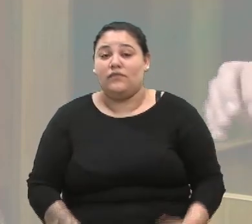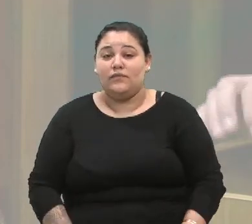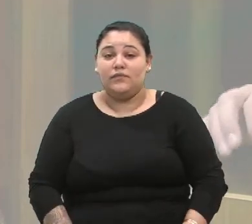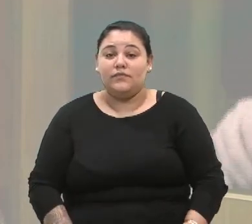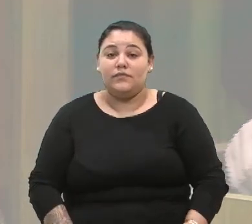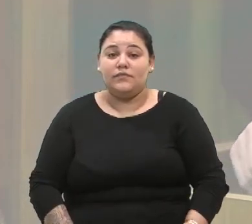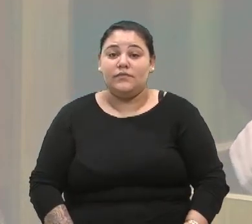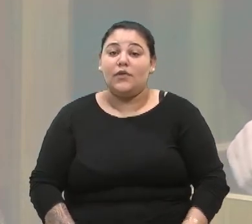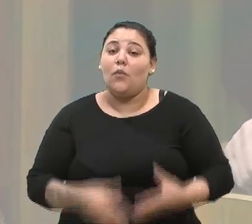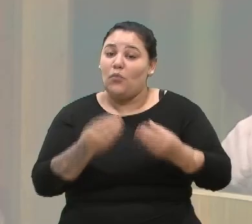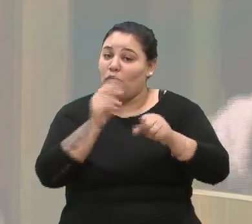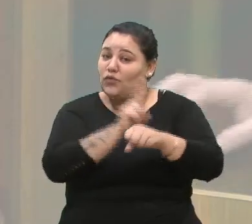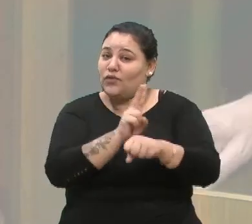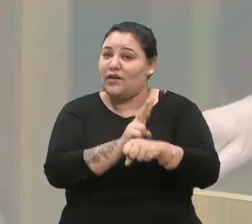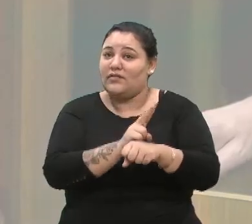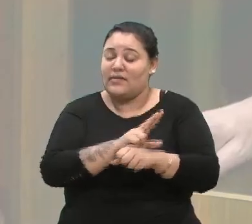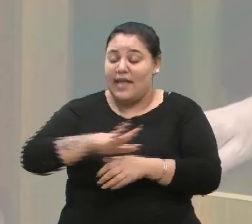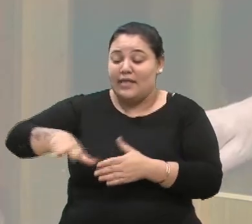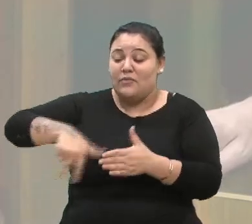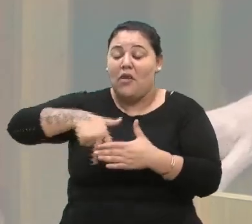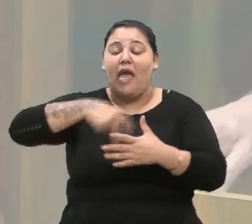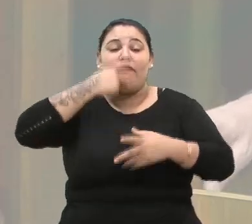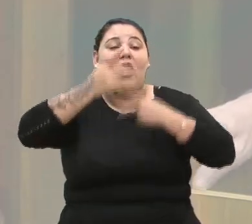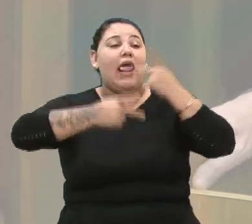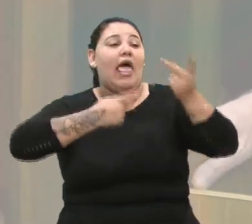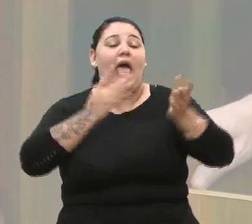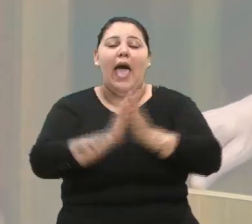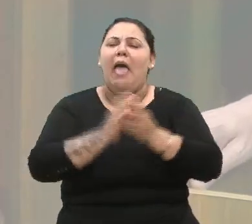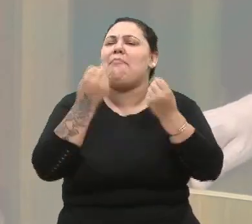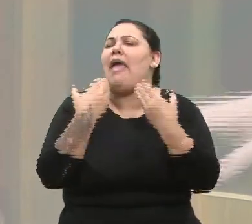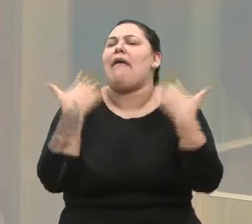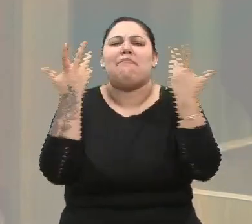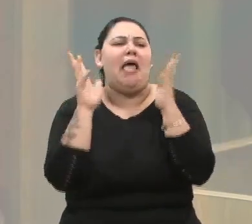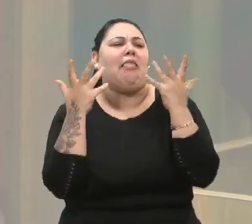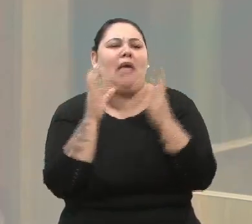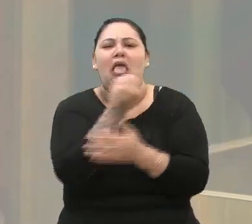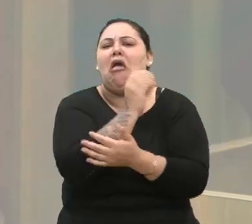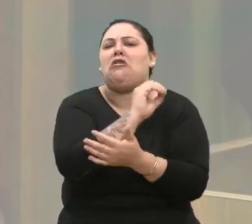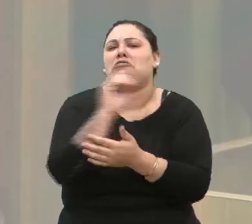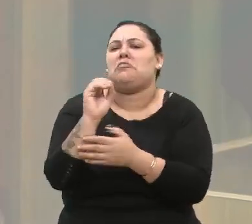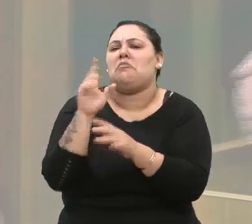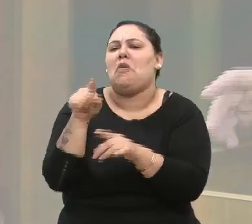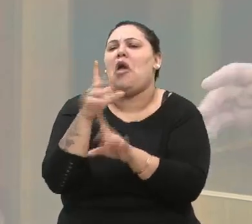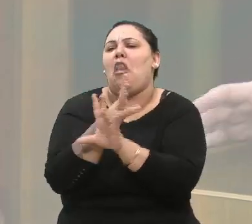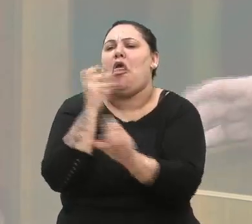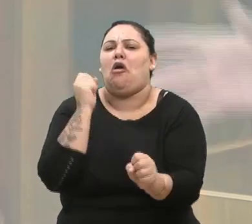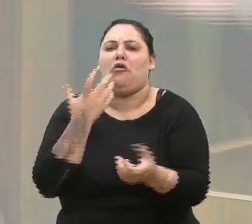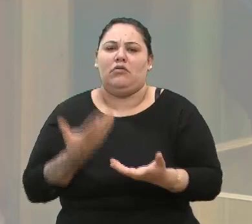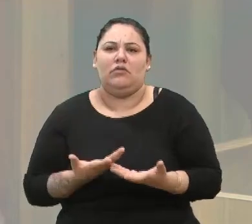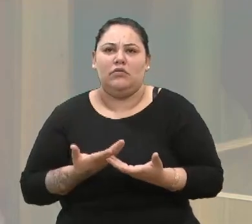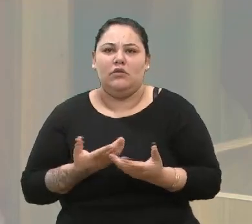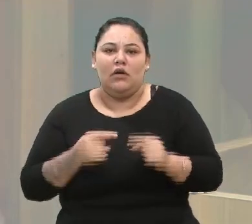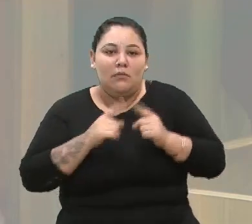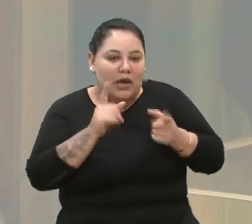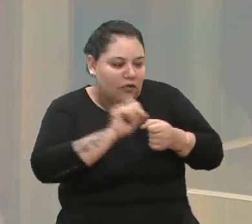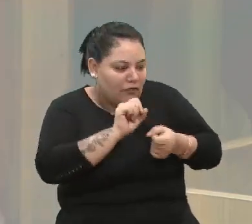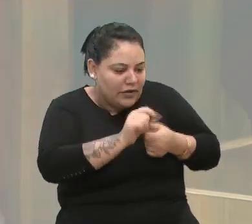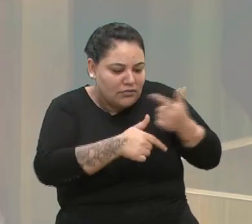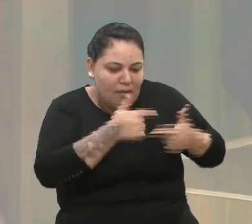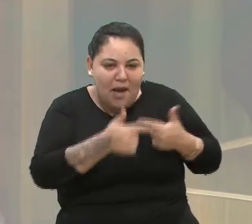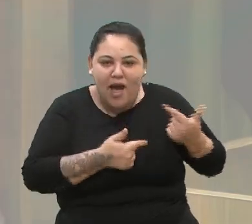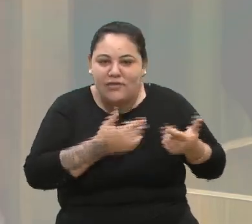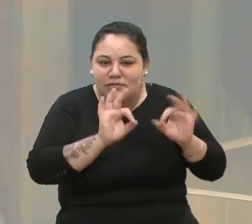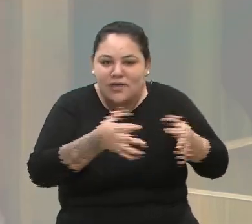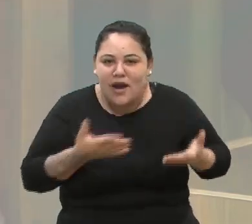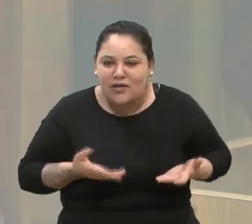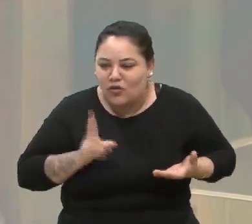Então, muito cuidado quando vem aqui para a tribuna dizer, ó, muito bem, parabéns, 800 mil de lucro. Sim, mas não prestou o serviço e